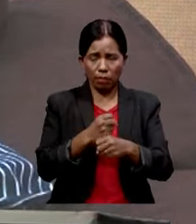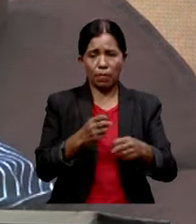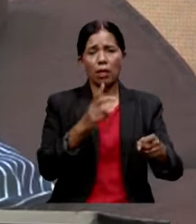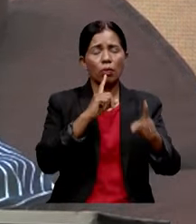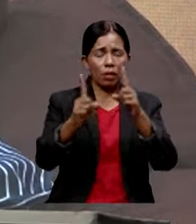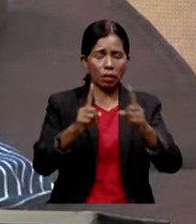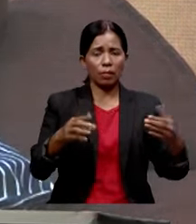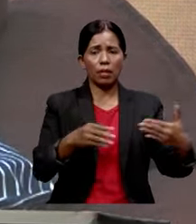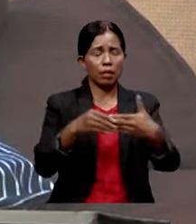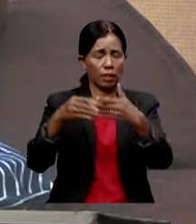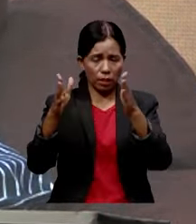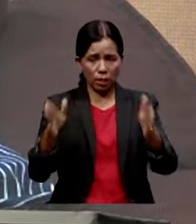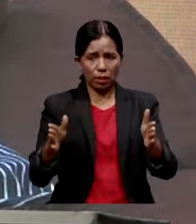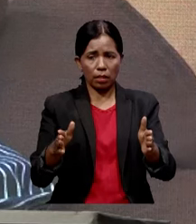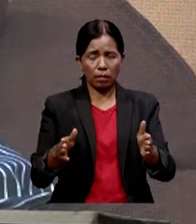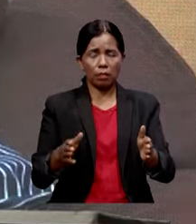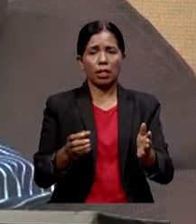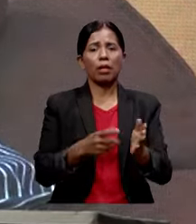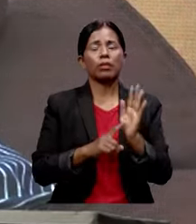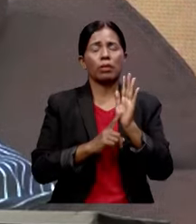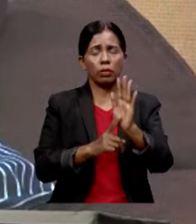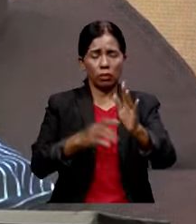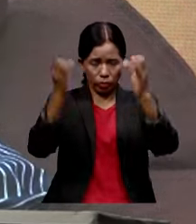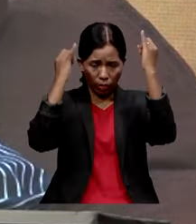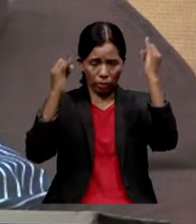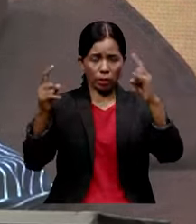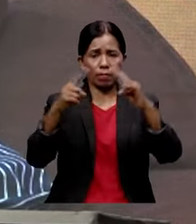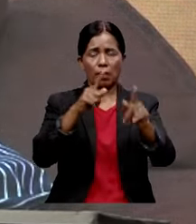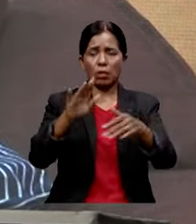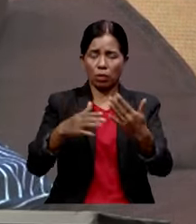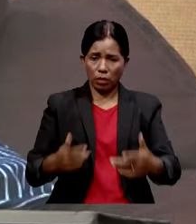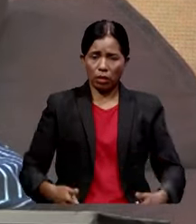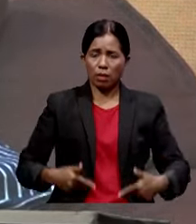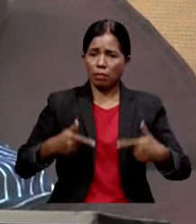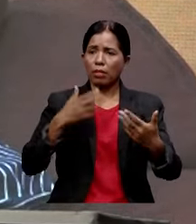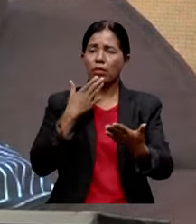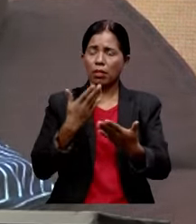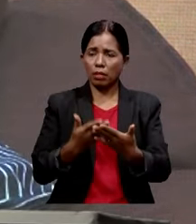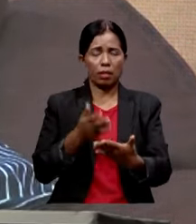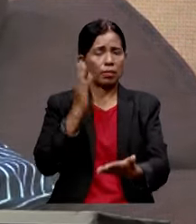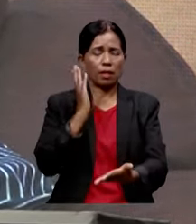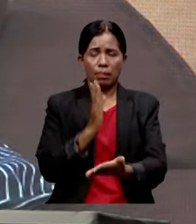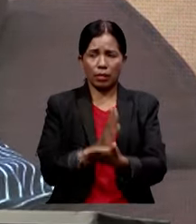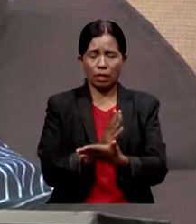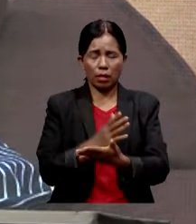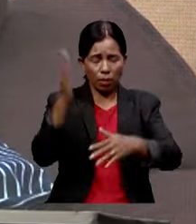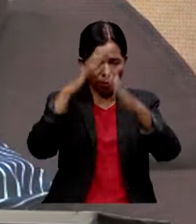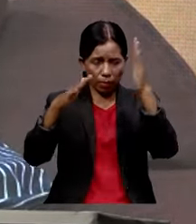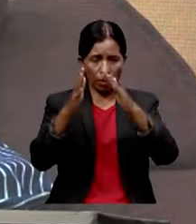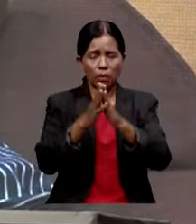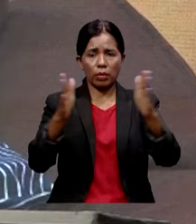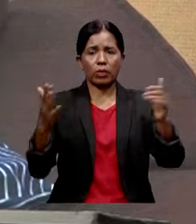ensina, para halo governação de Ecliu. Para o povo de Amores de Ecliu, para Hamate, problema boa